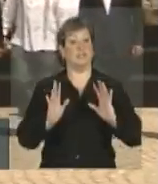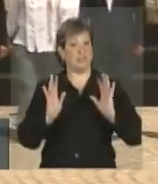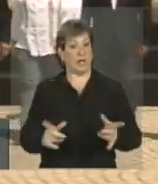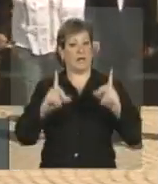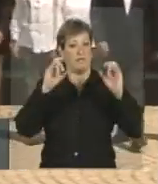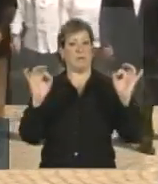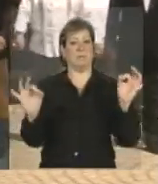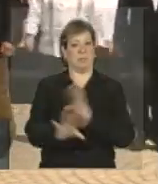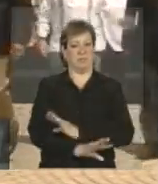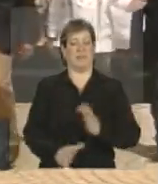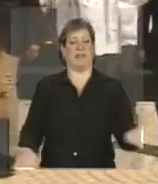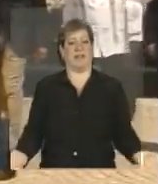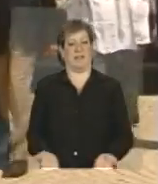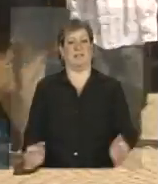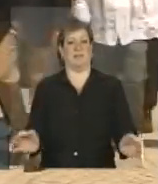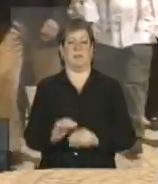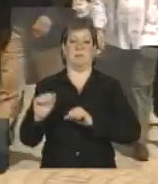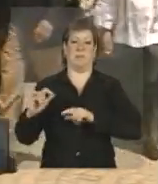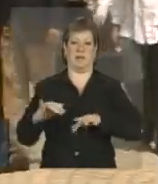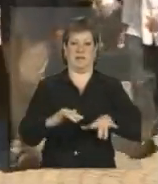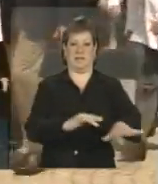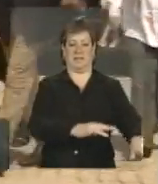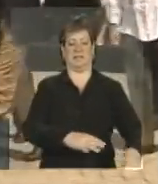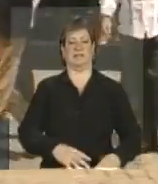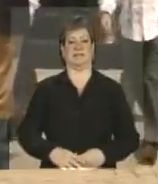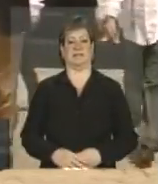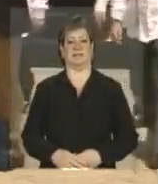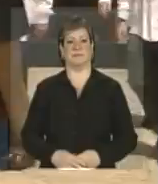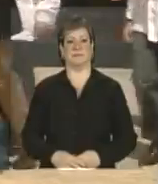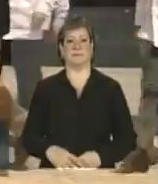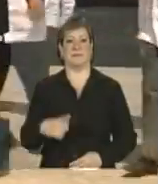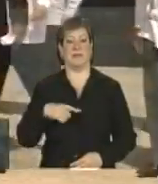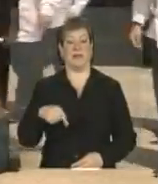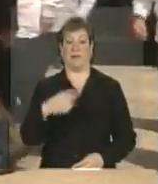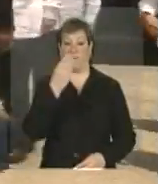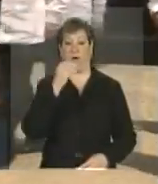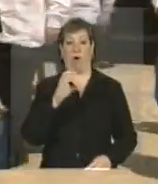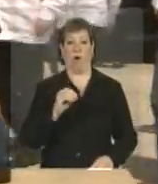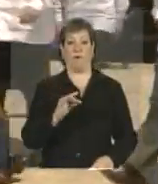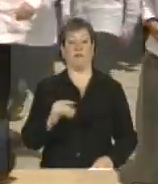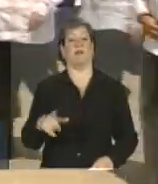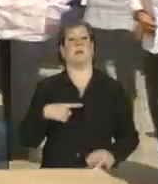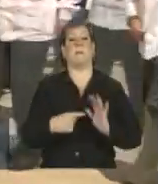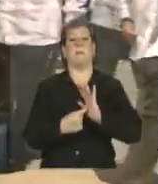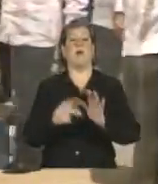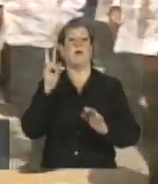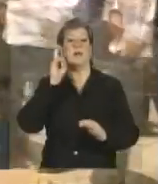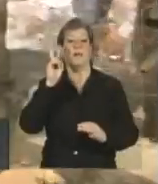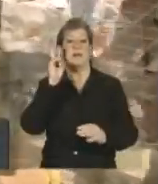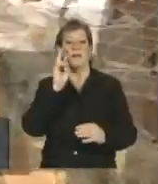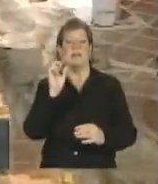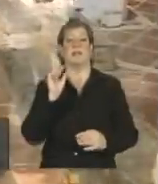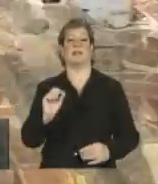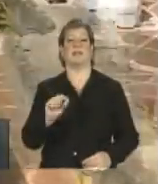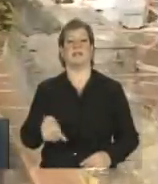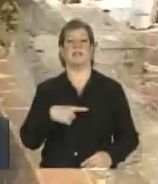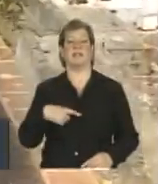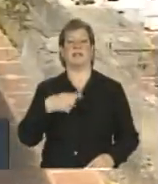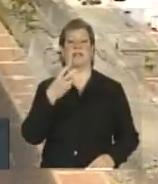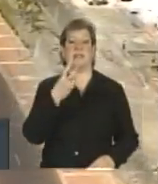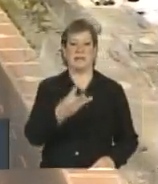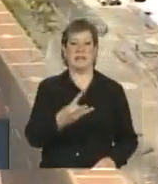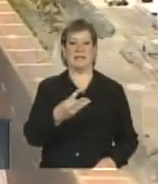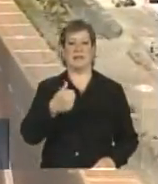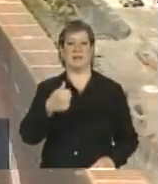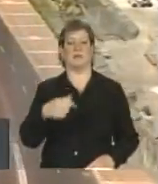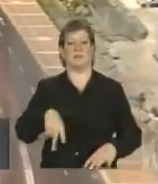fizeram, acabaram agora de fazer a foto oficial que registra a participação de cerca de 30 chefes de